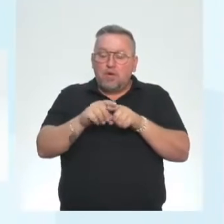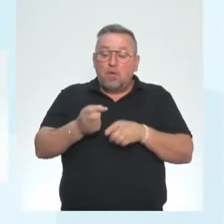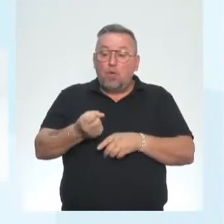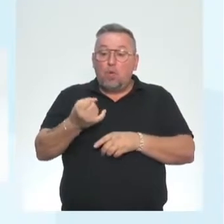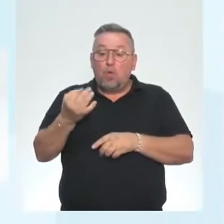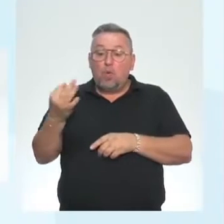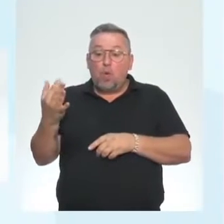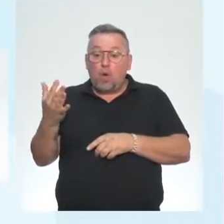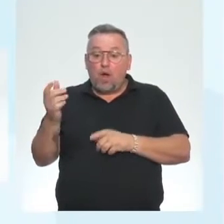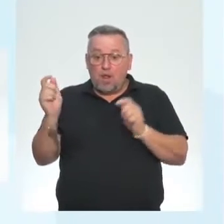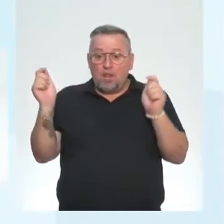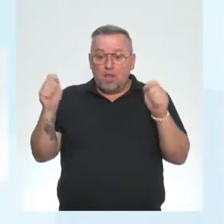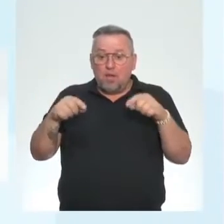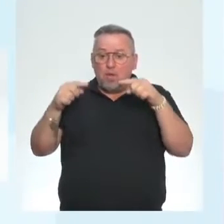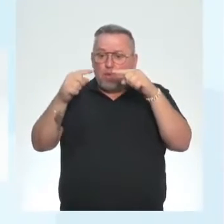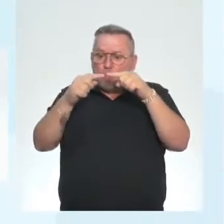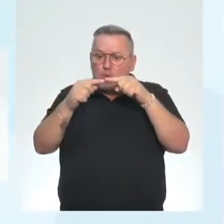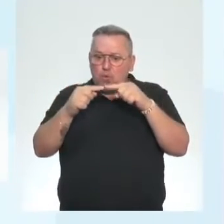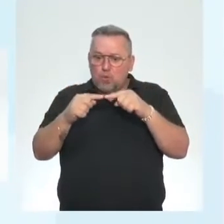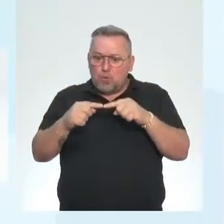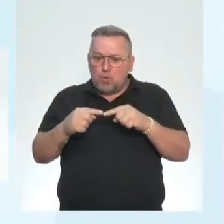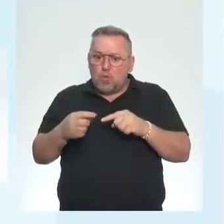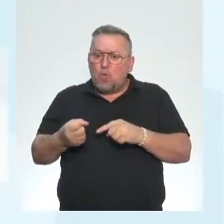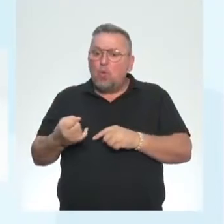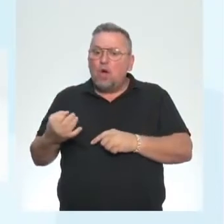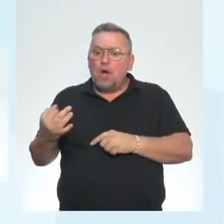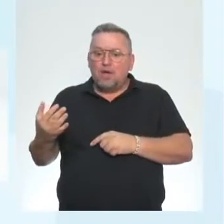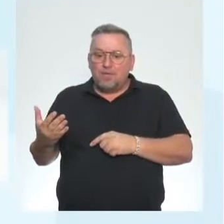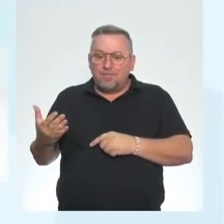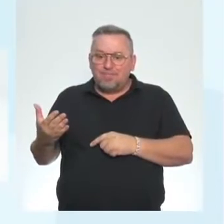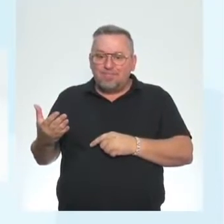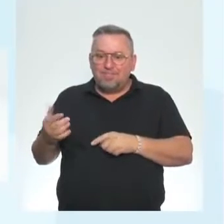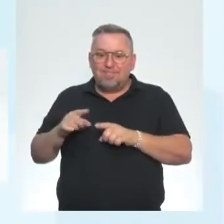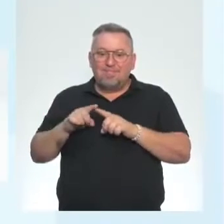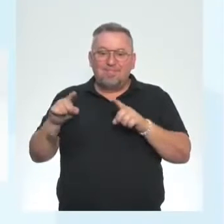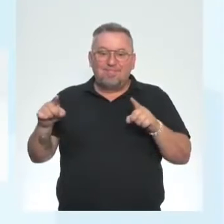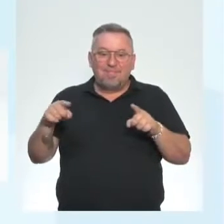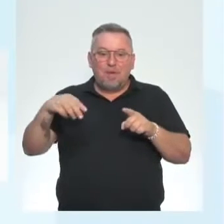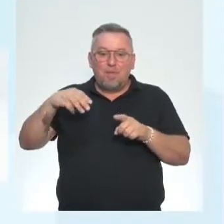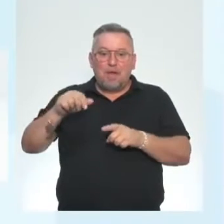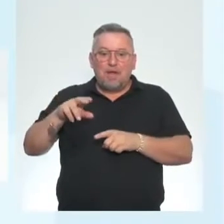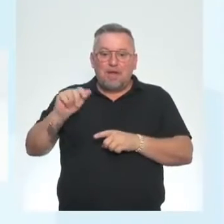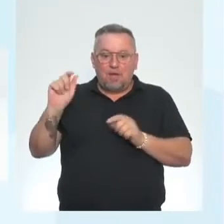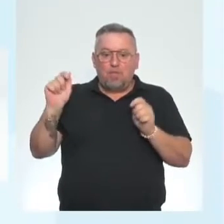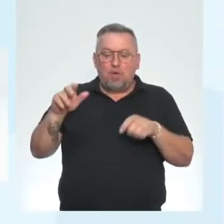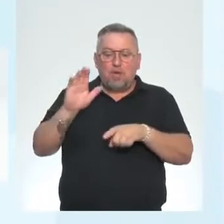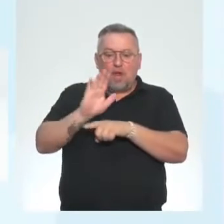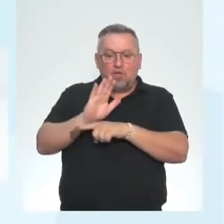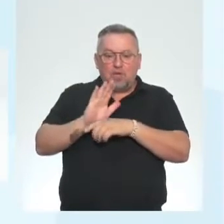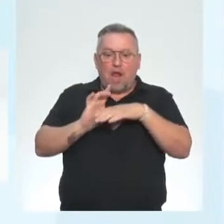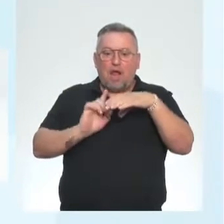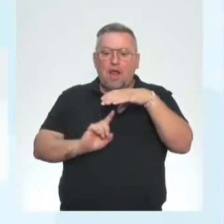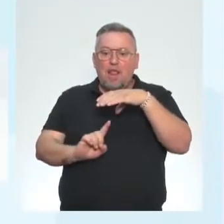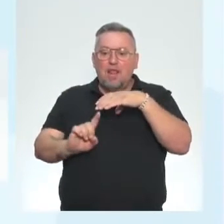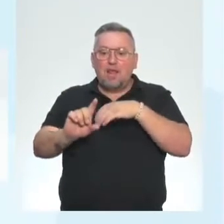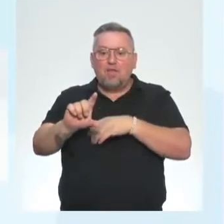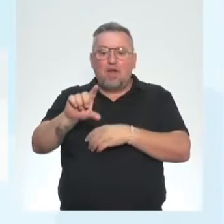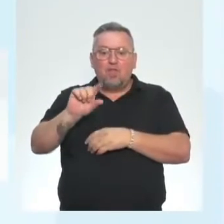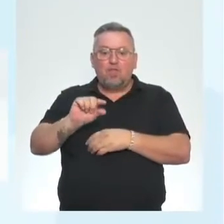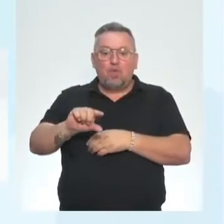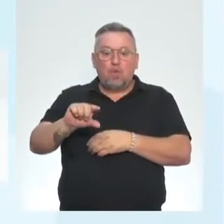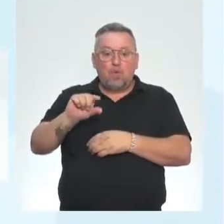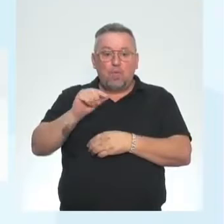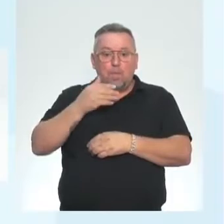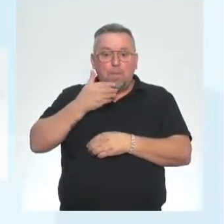de combinações possíveis, ok? Para que a Mariana possa ajudar a cliente a escolher